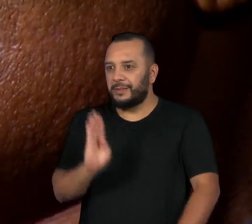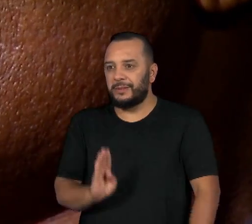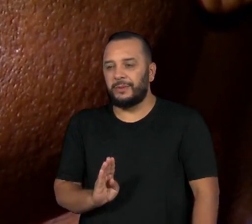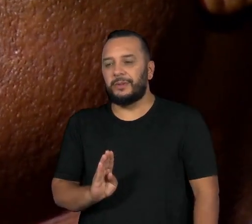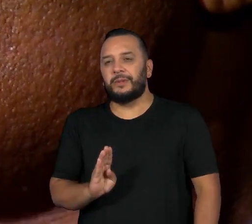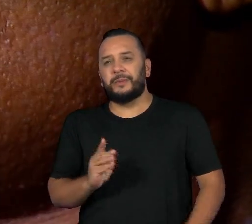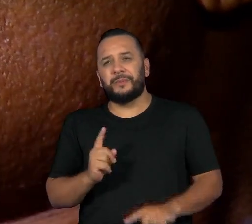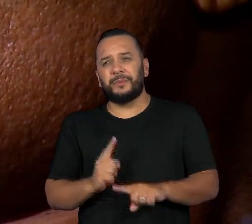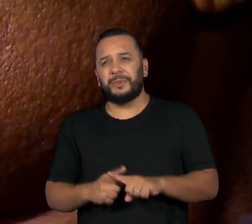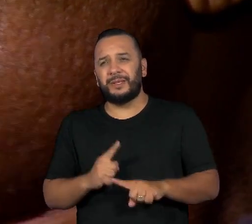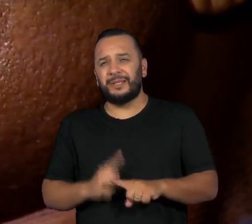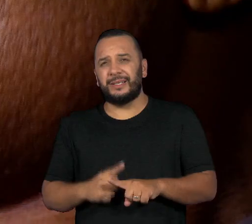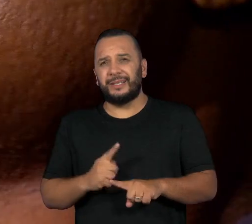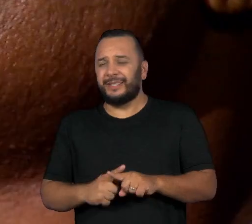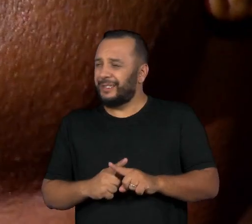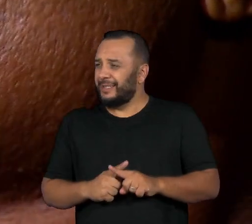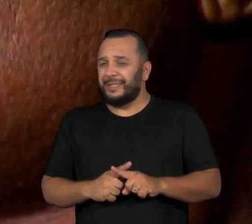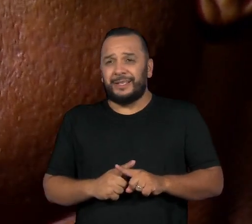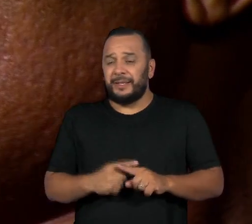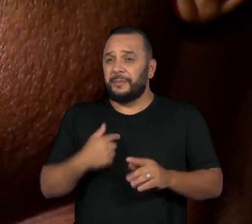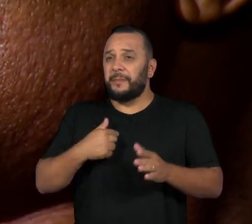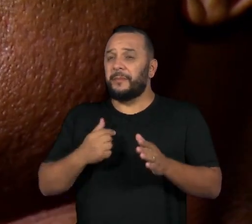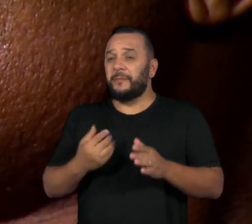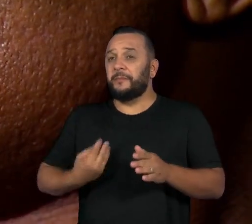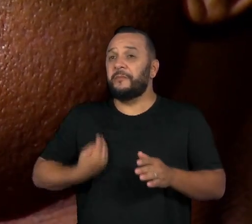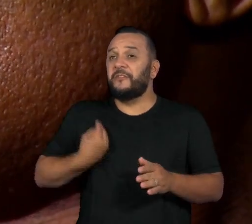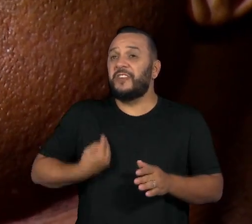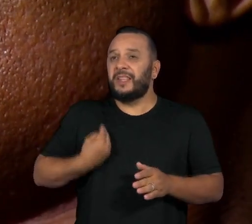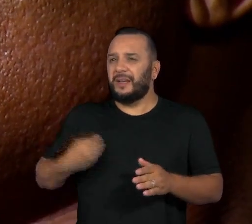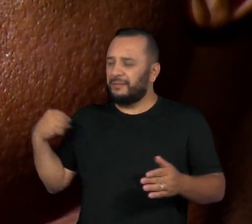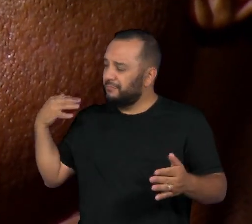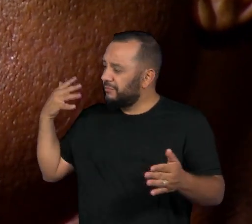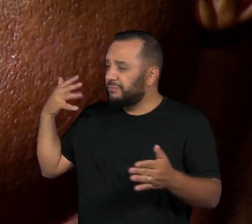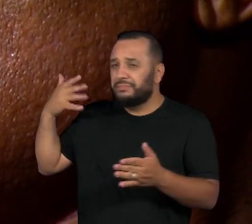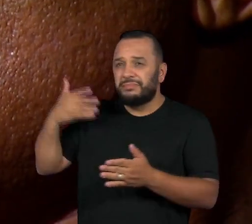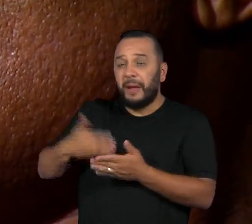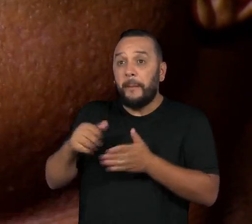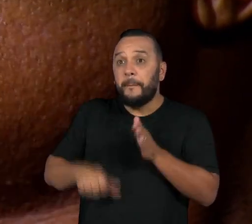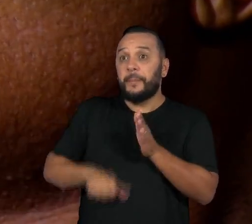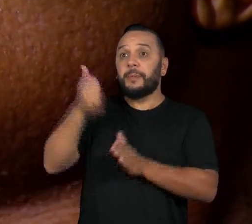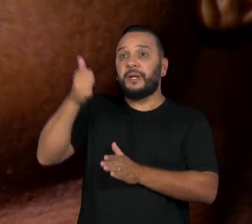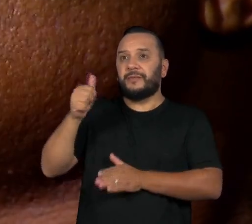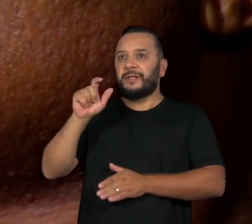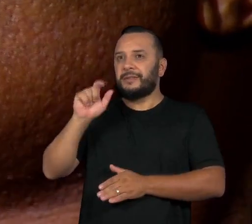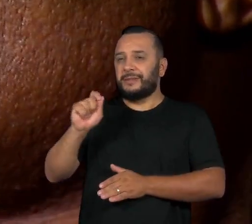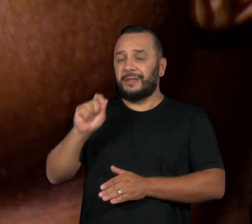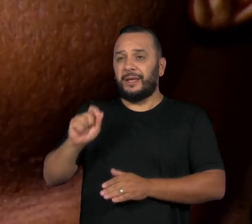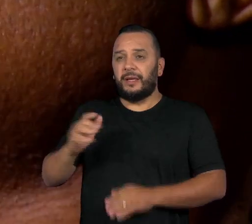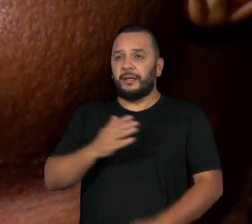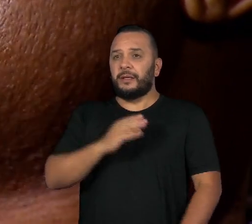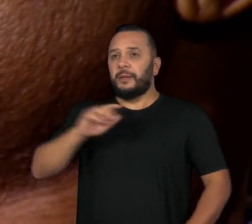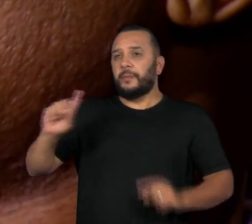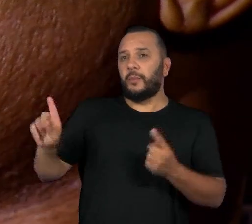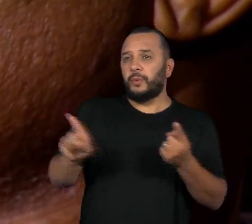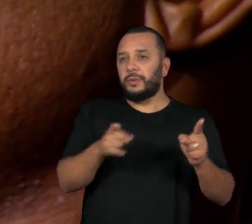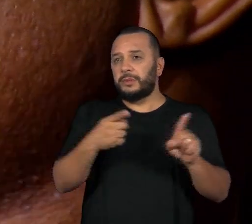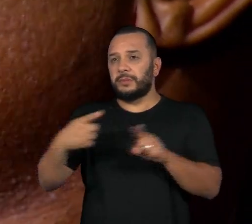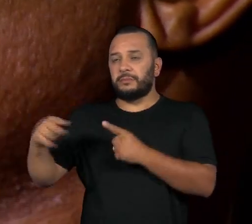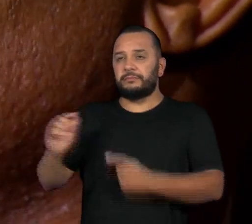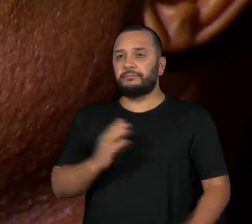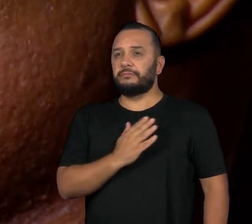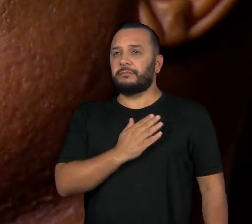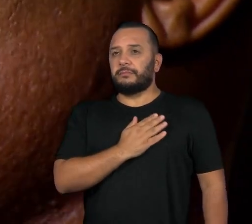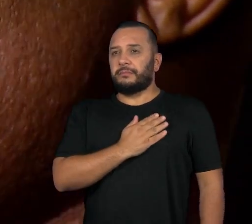porque foi a primeira vez na minha vida em que eu escuto o hino nacional de uma maneira,